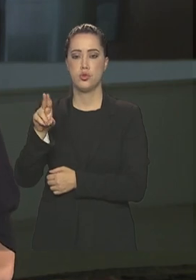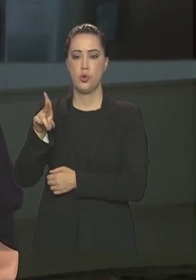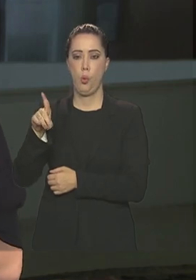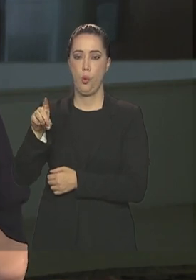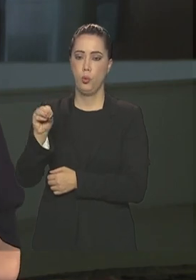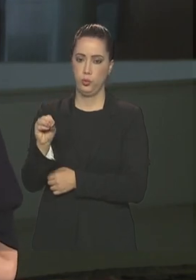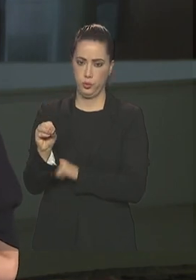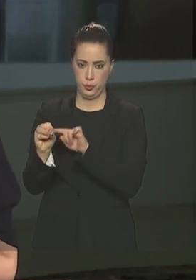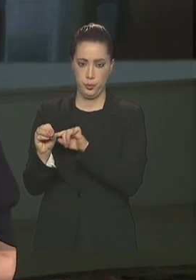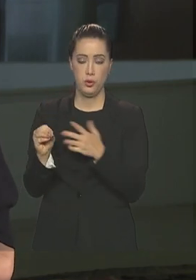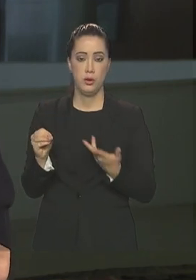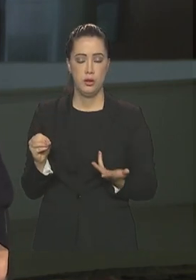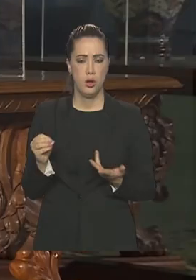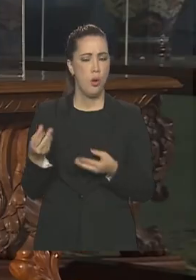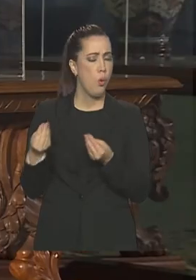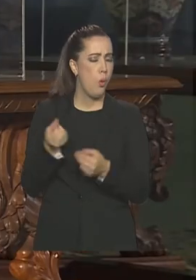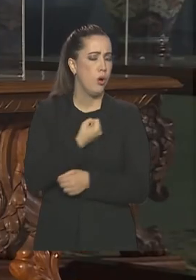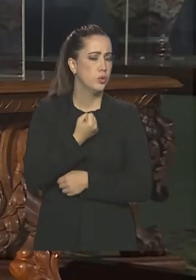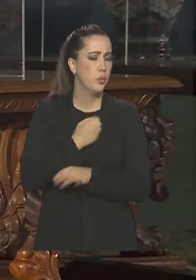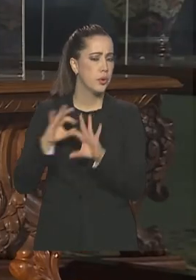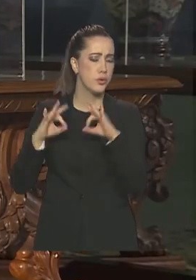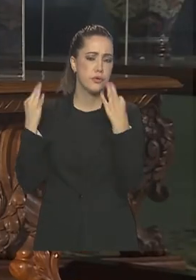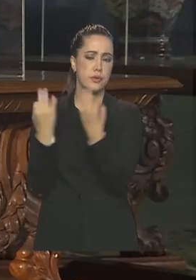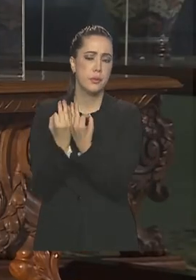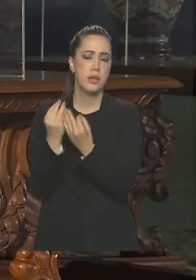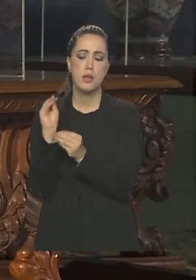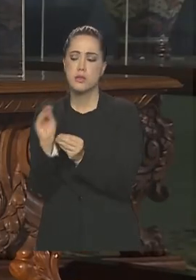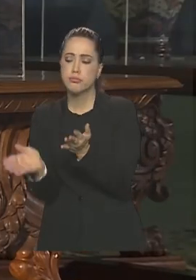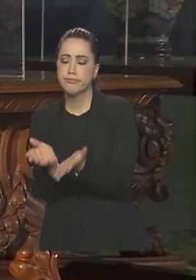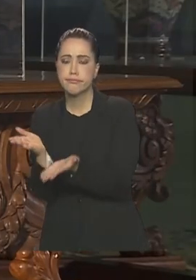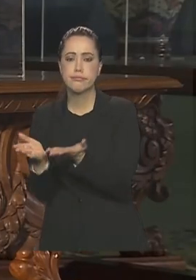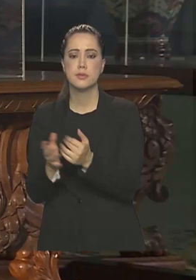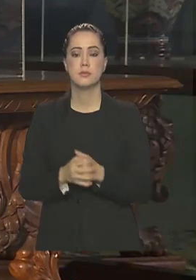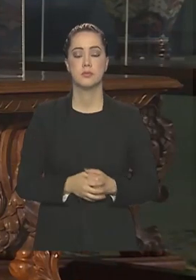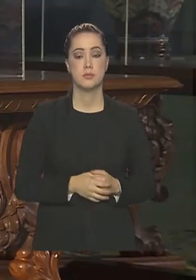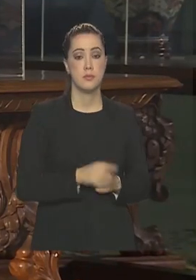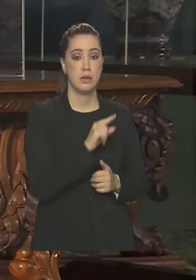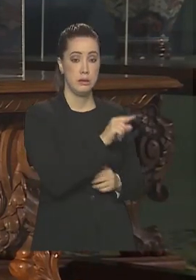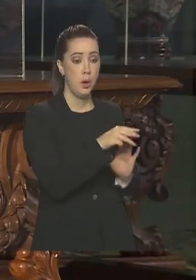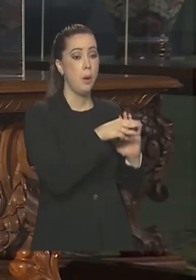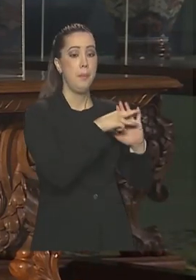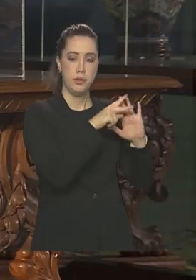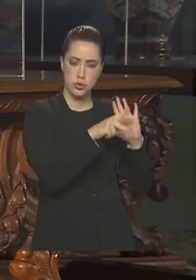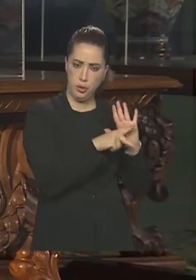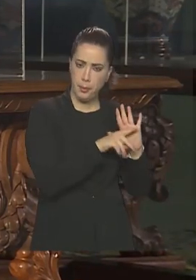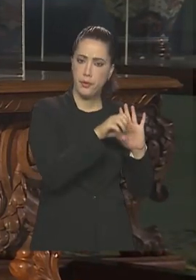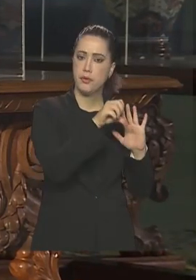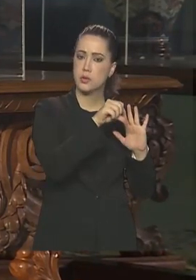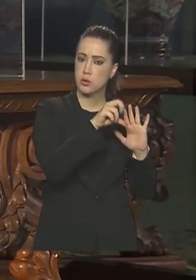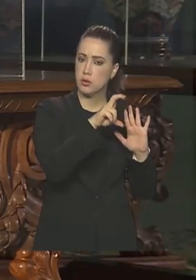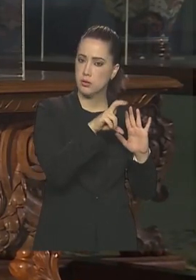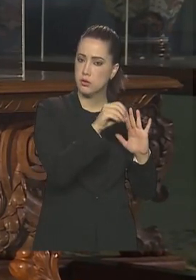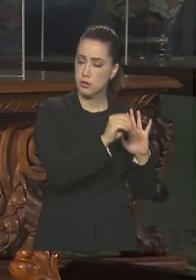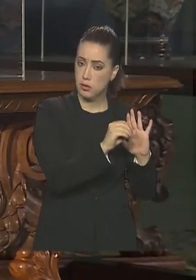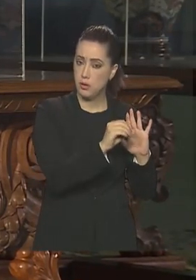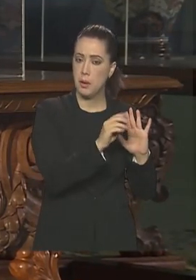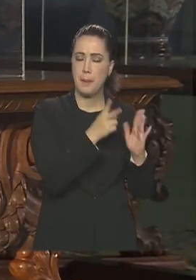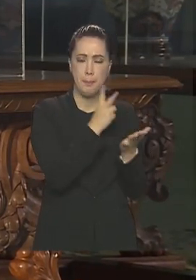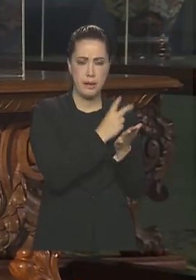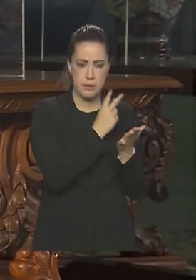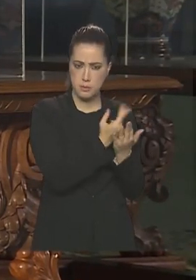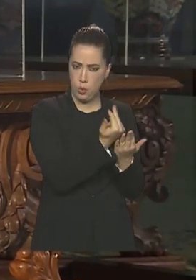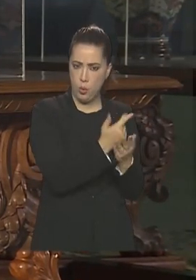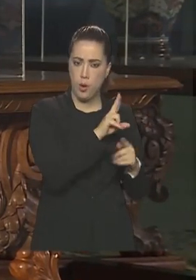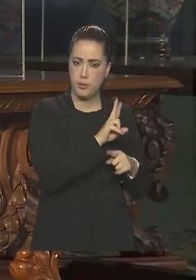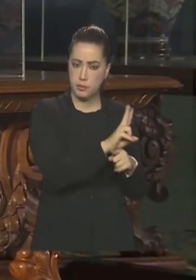Quantas famílias são atendidas? Essa medida foi prevista na medida provisória 950, que foi a mesma que estruturou a conta